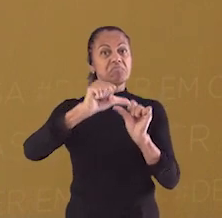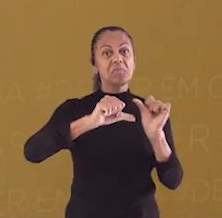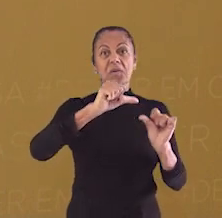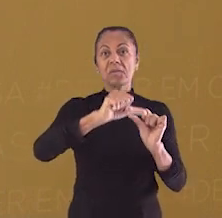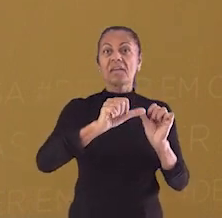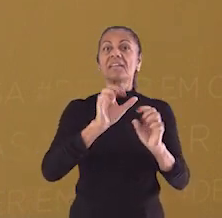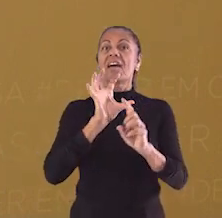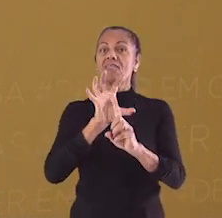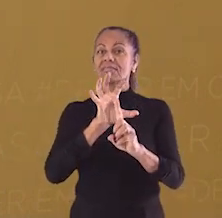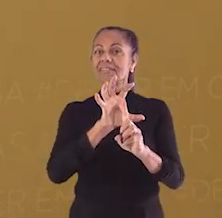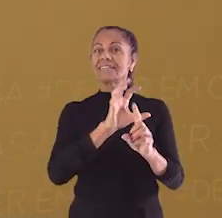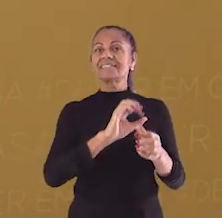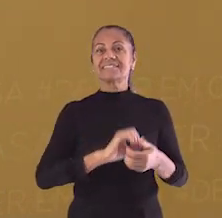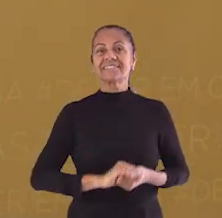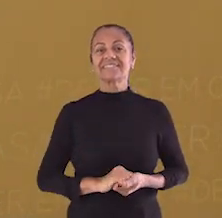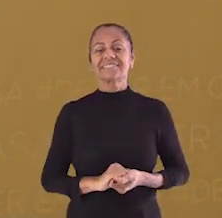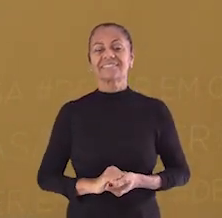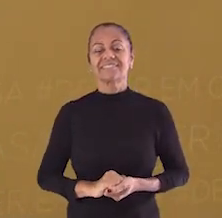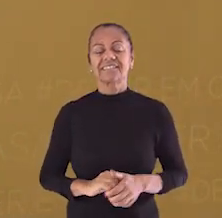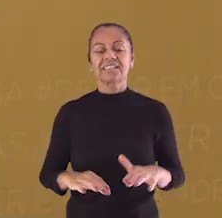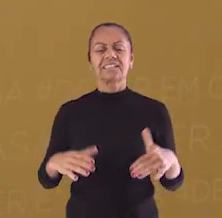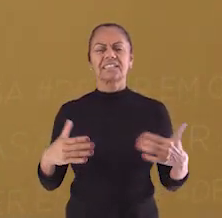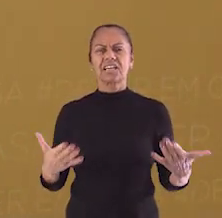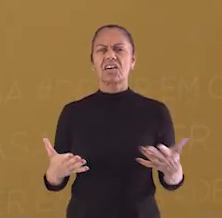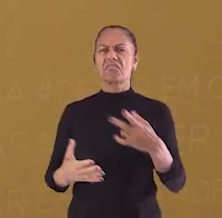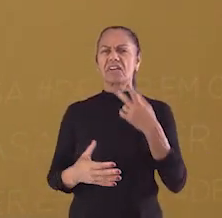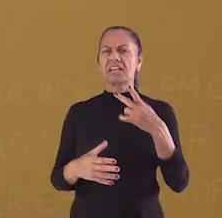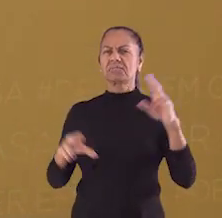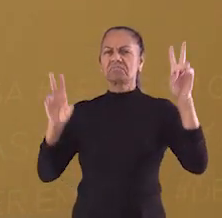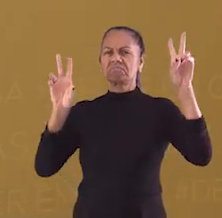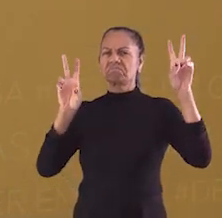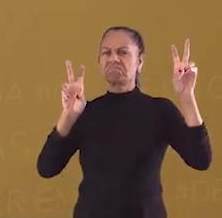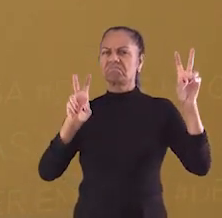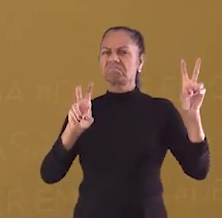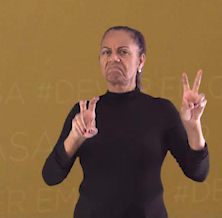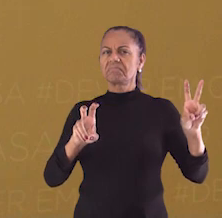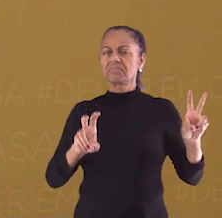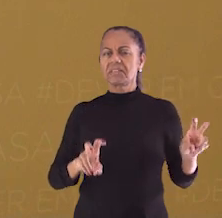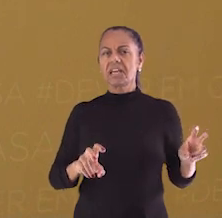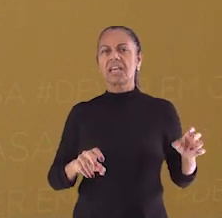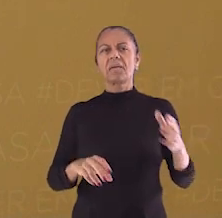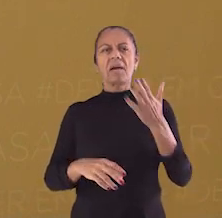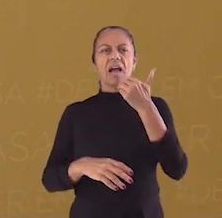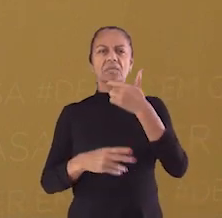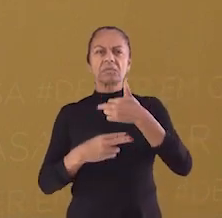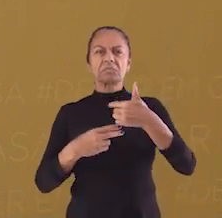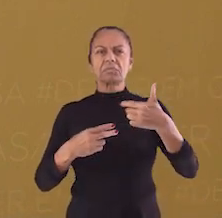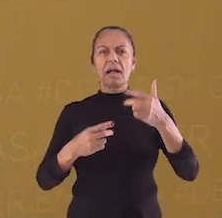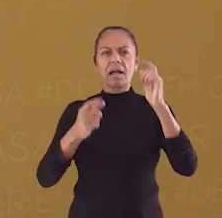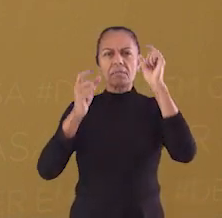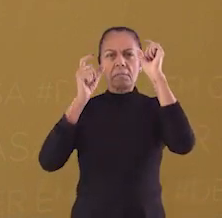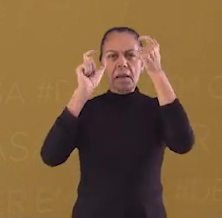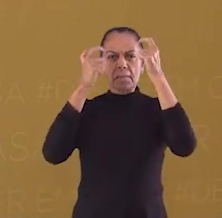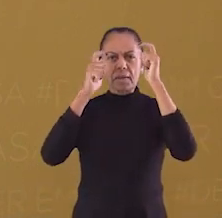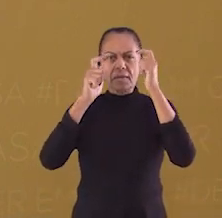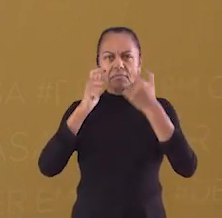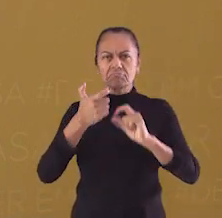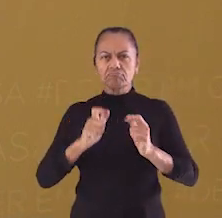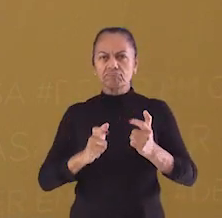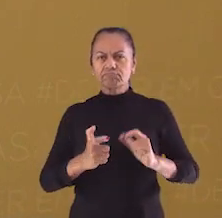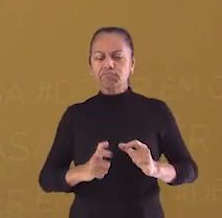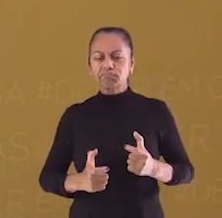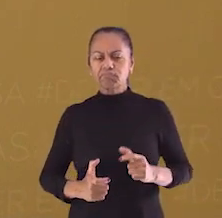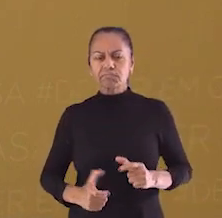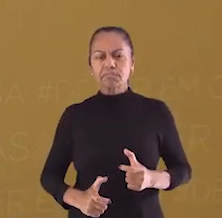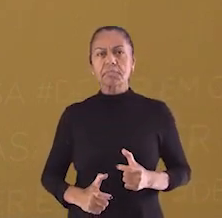hoje foram muitas informações que a gente teve aqui, a gente aprendeu com a Ana Júlia, né? Falamos sobre distúrbios alimentares, falamos sobre o comportamento de